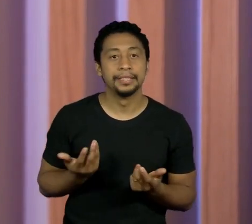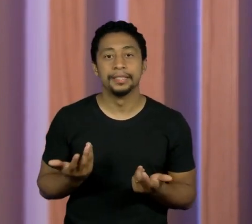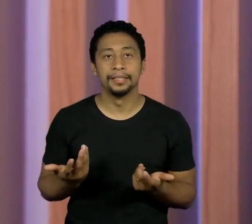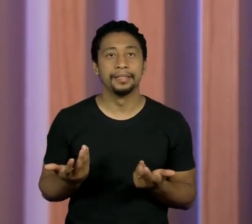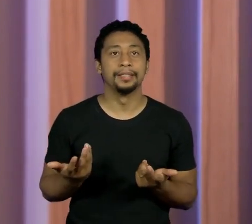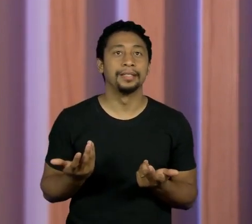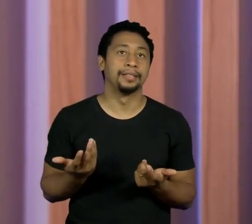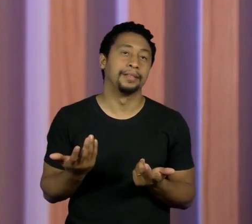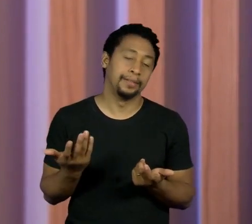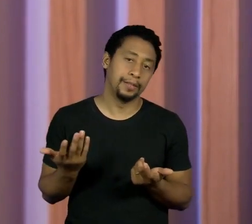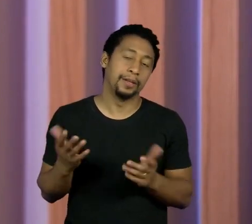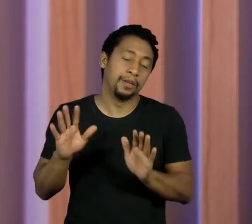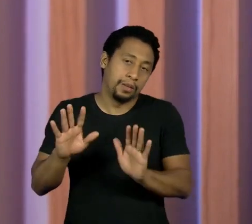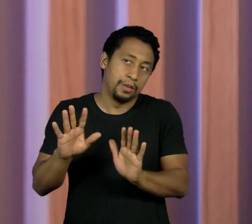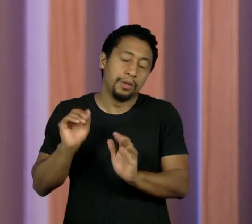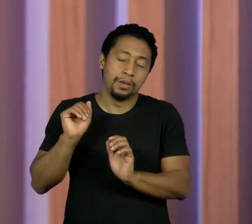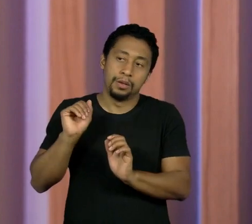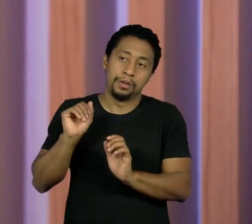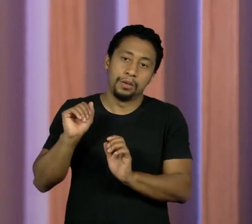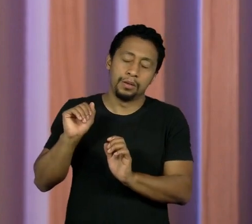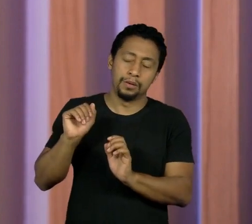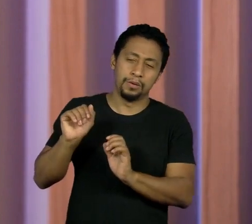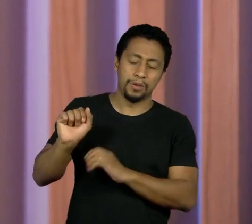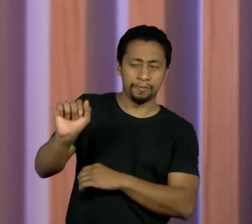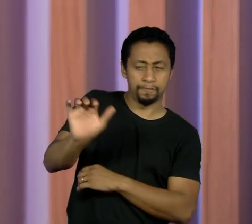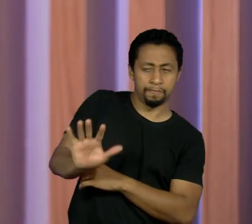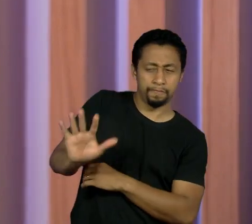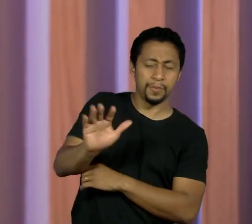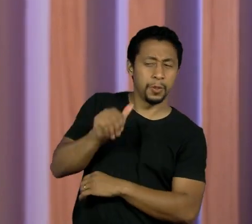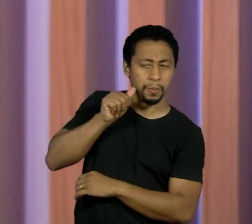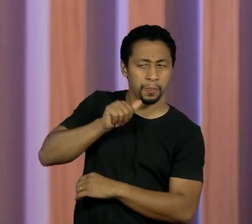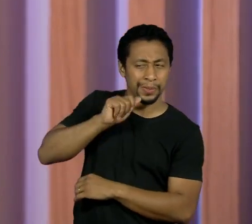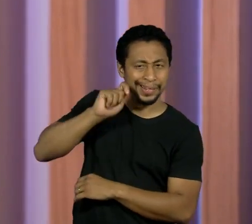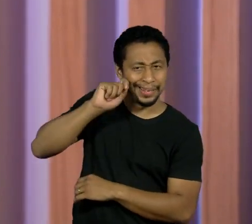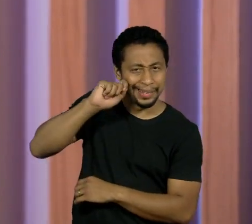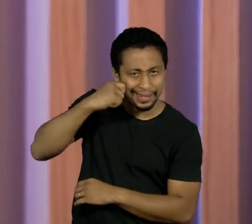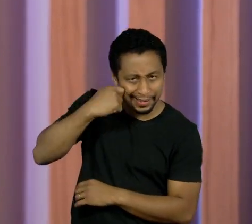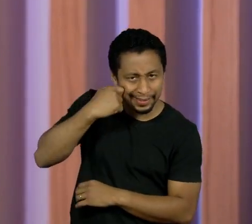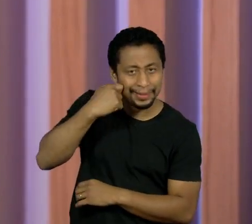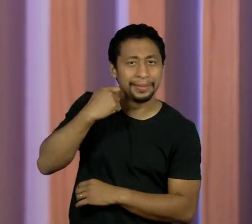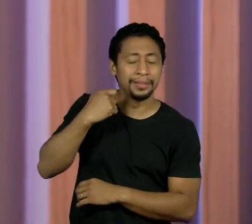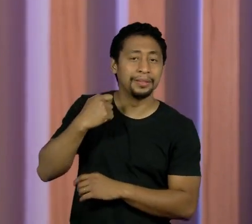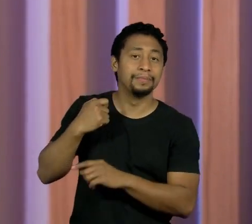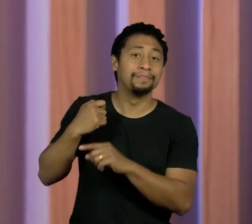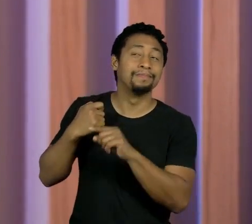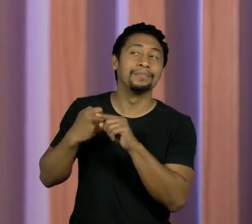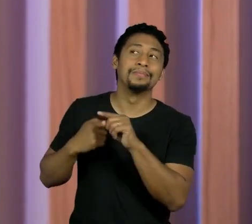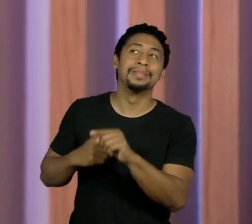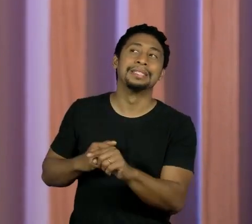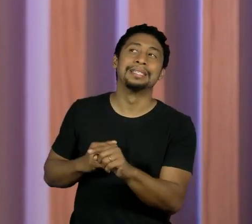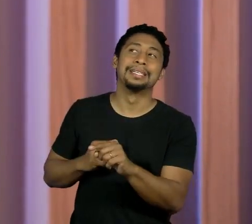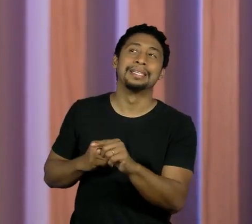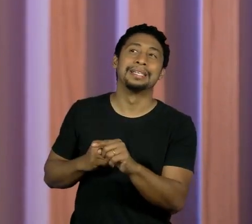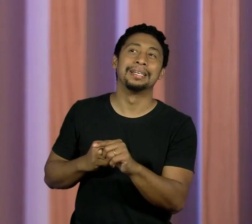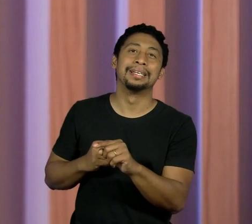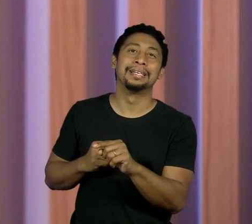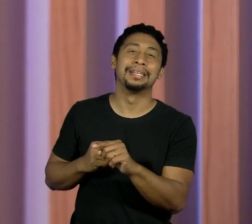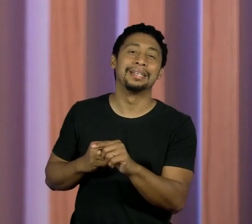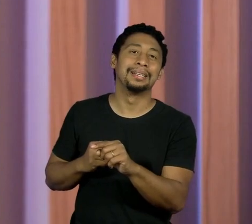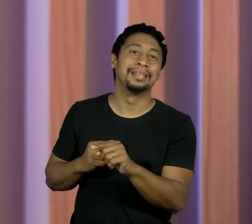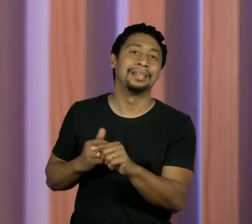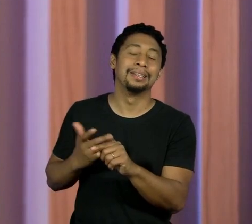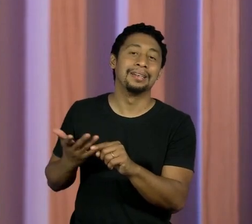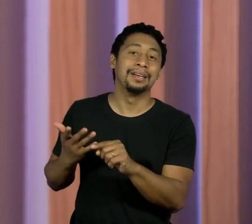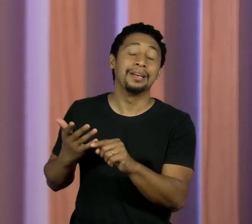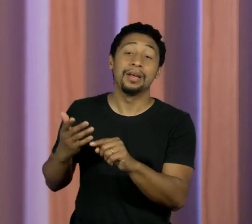quando eu olho para a situação de mulheres negras, para essas mulheres que vivem nas